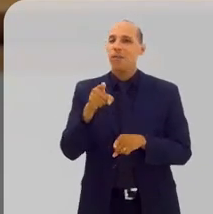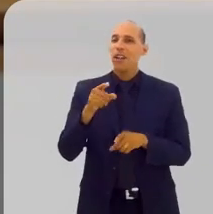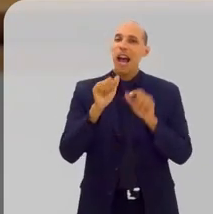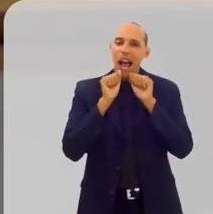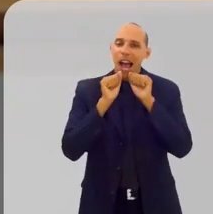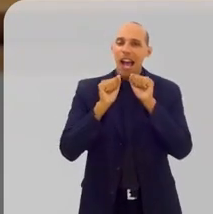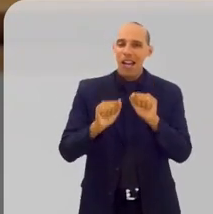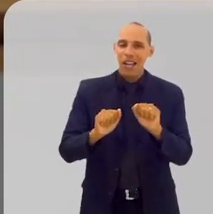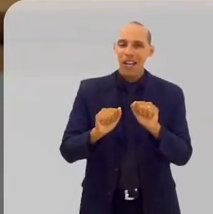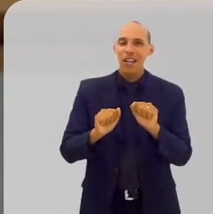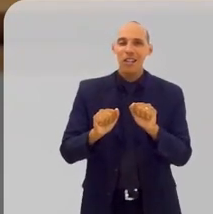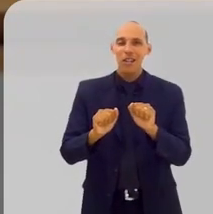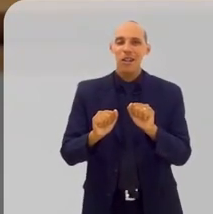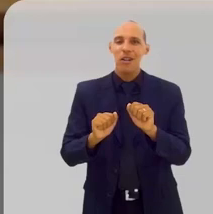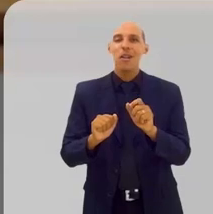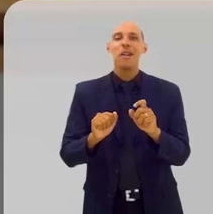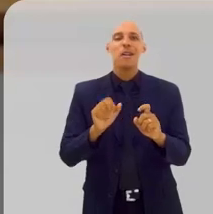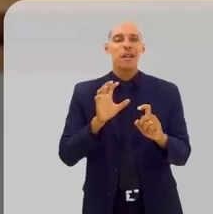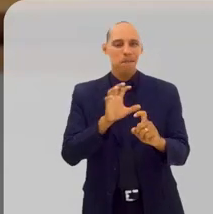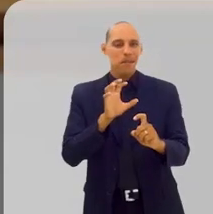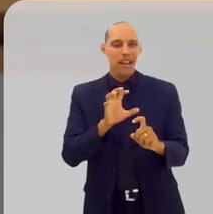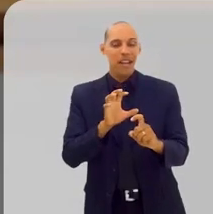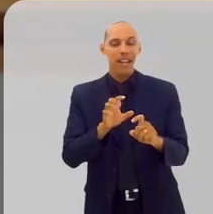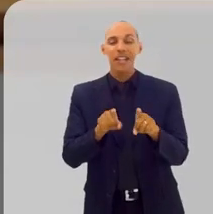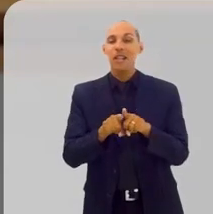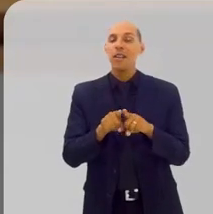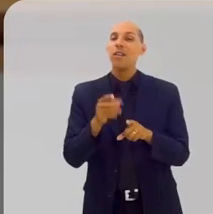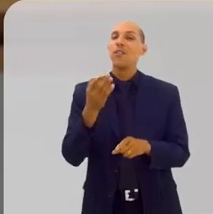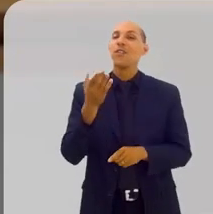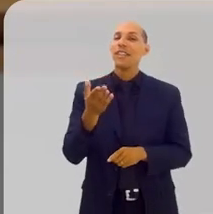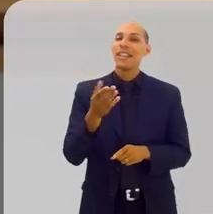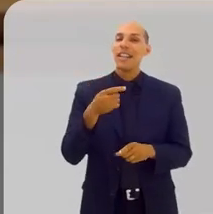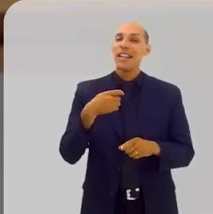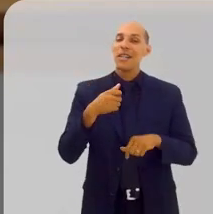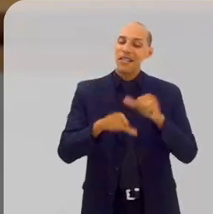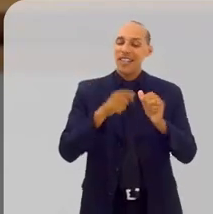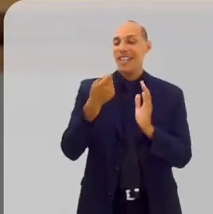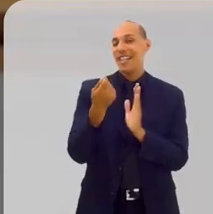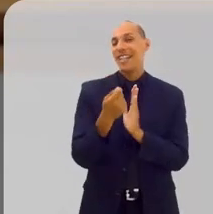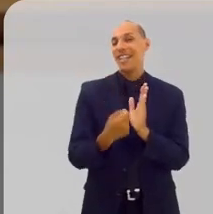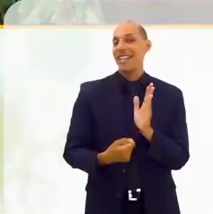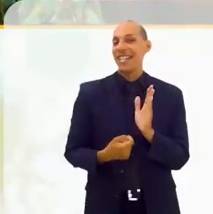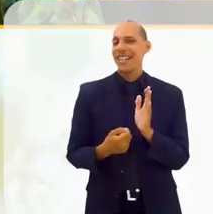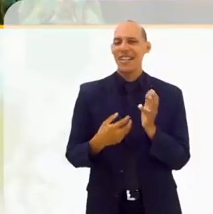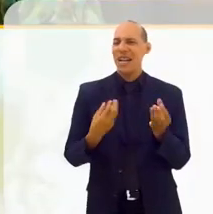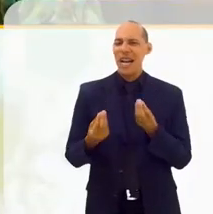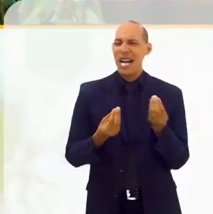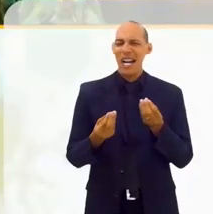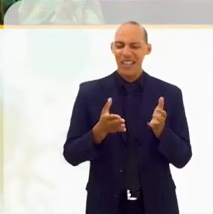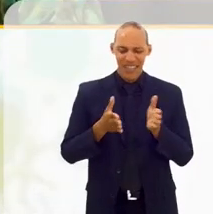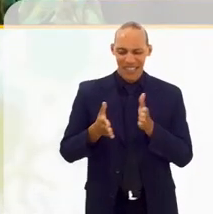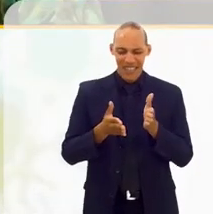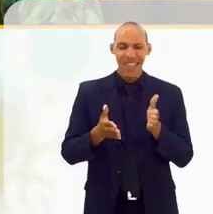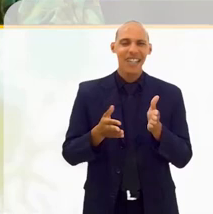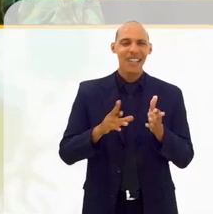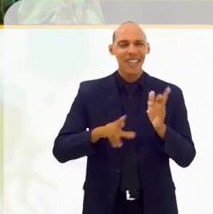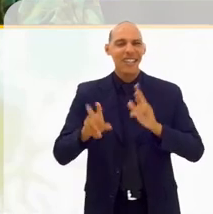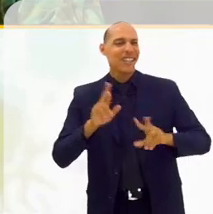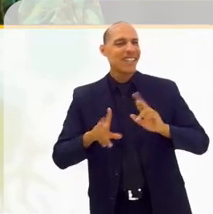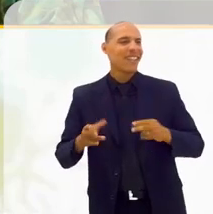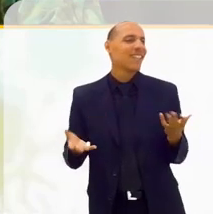trabalhou como assessor de imprensa e você se tornou escritor na verdade como é que foi essa